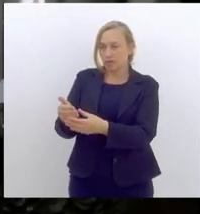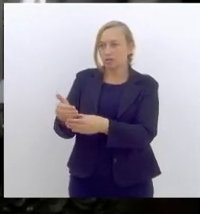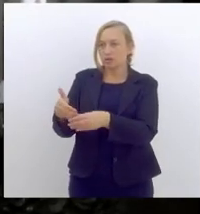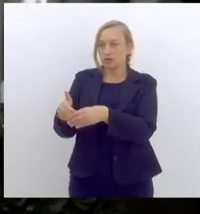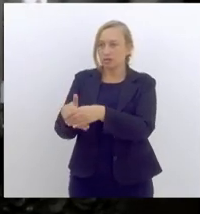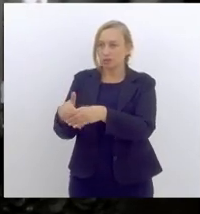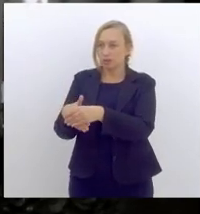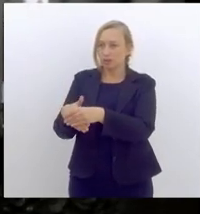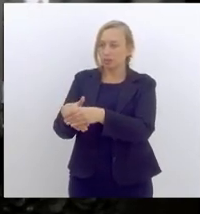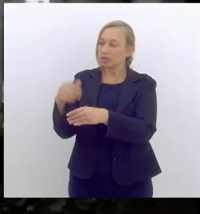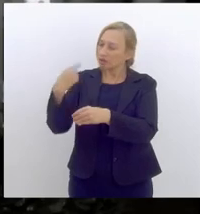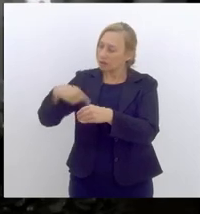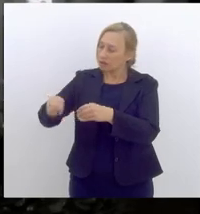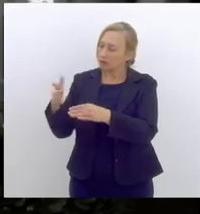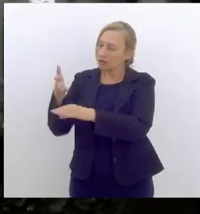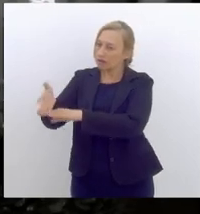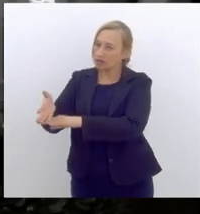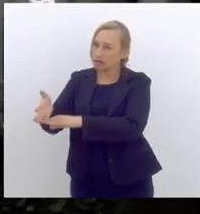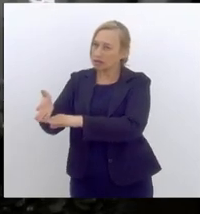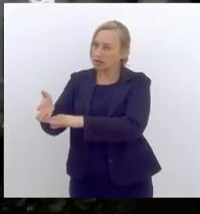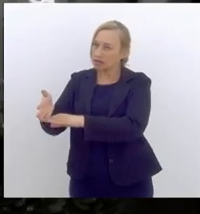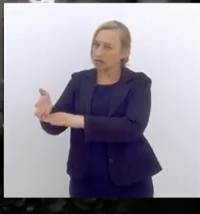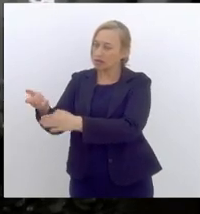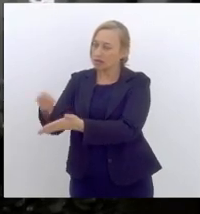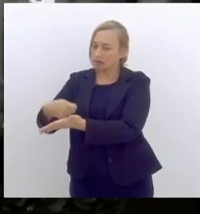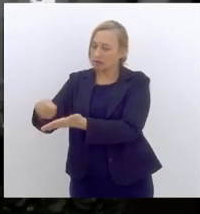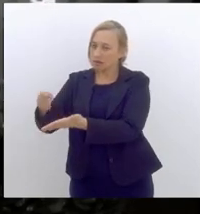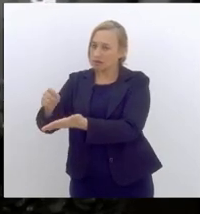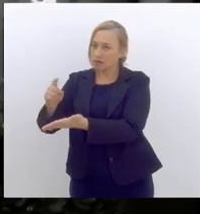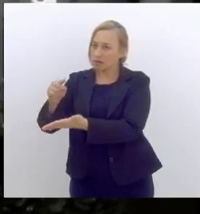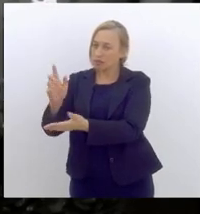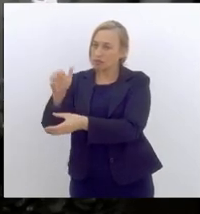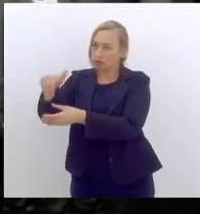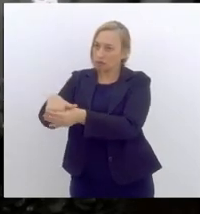lá, marca o voto e entrega,